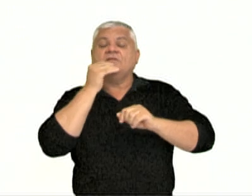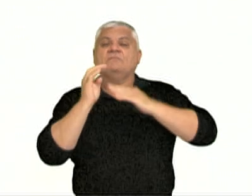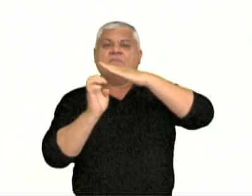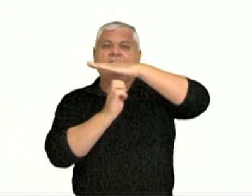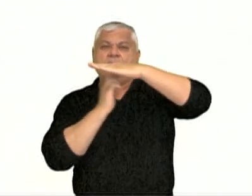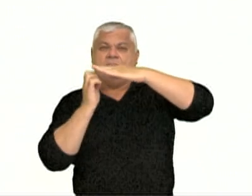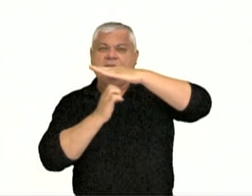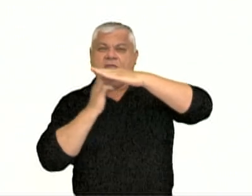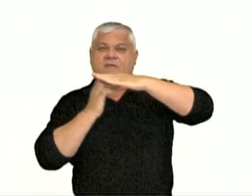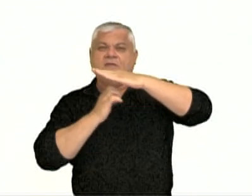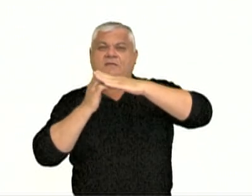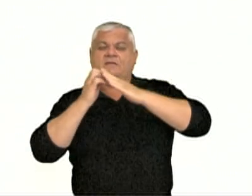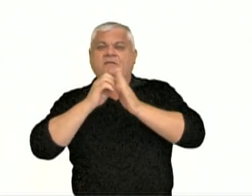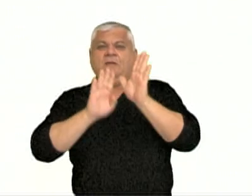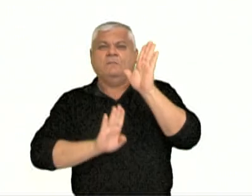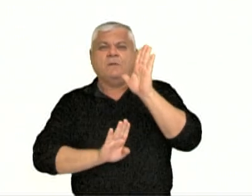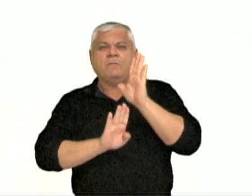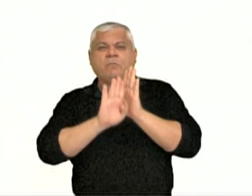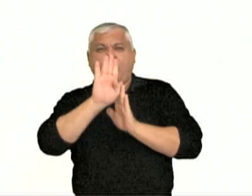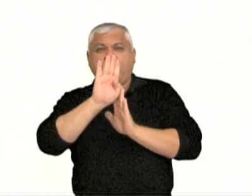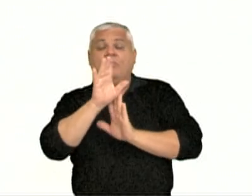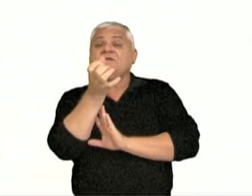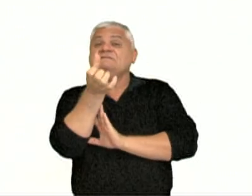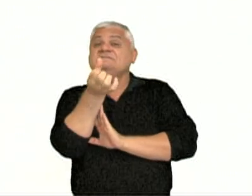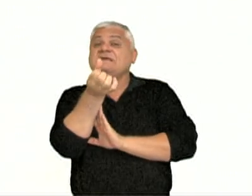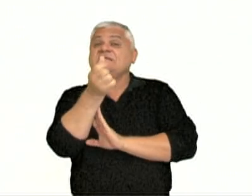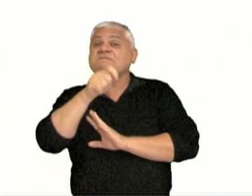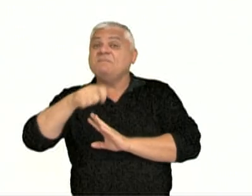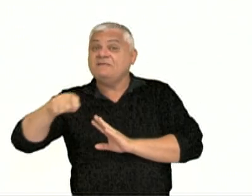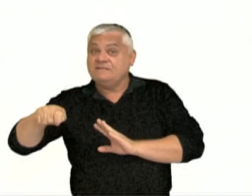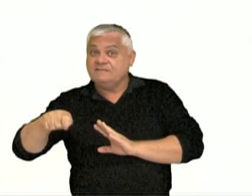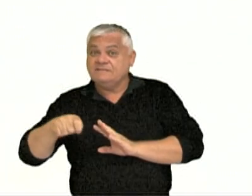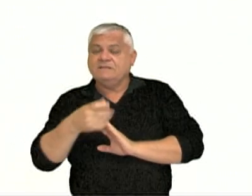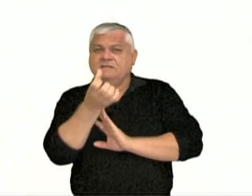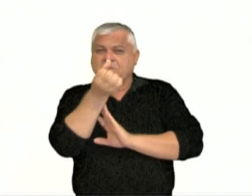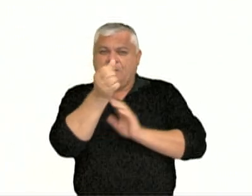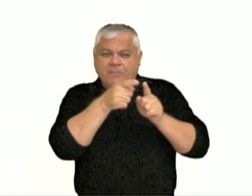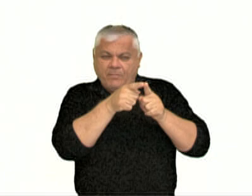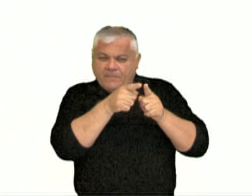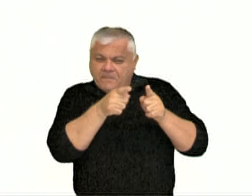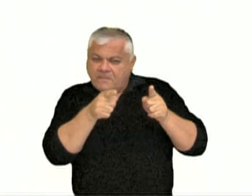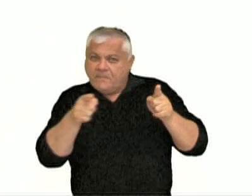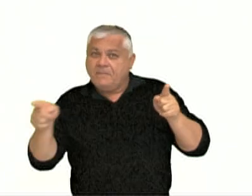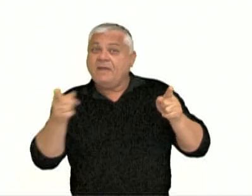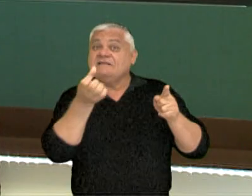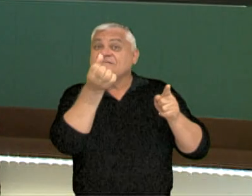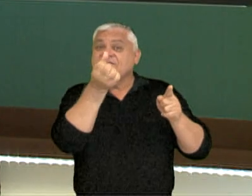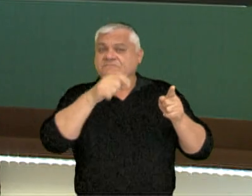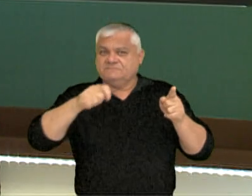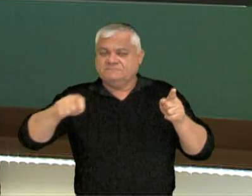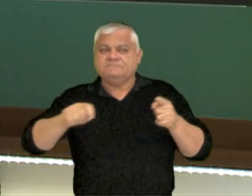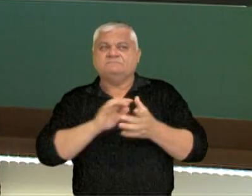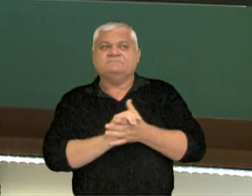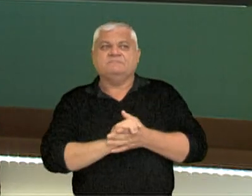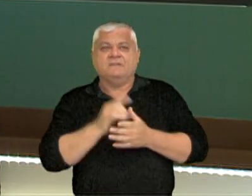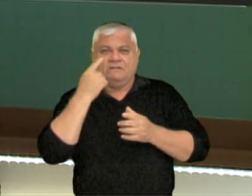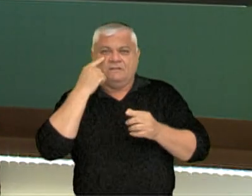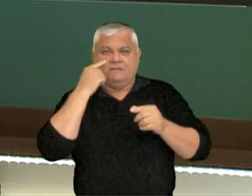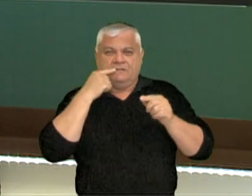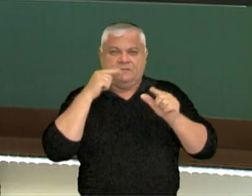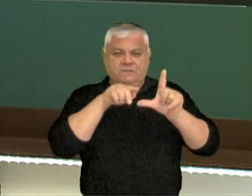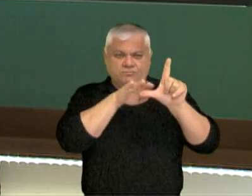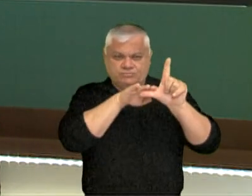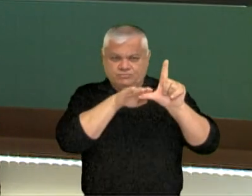empresa durante 6 meses, durante um semestre. Olha só, então aqui o